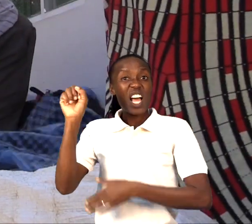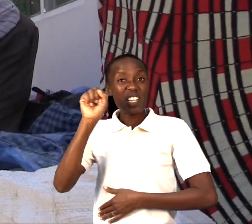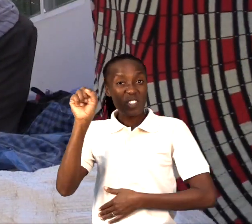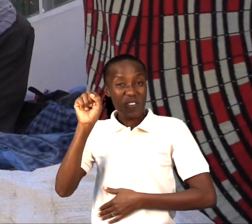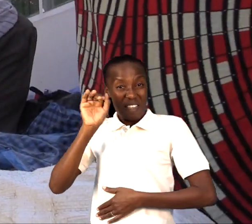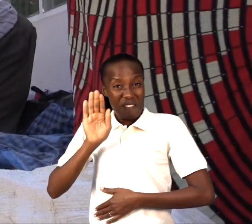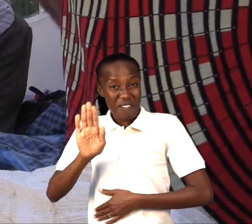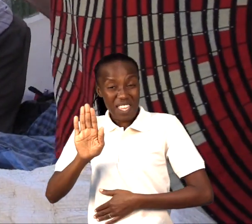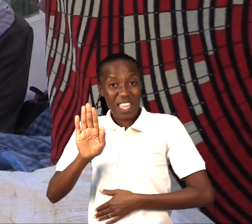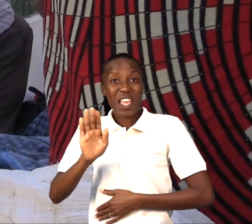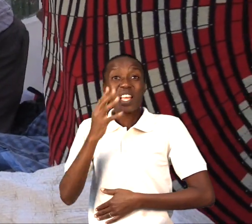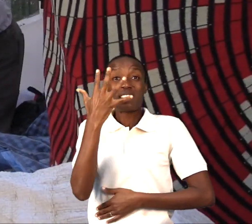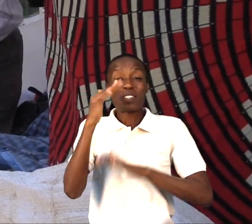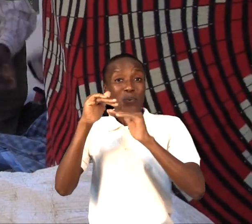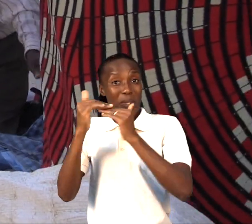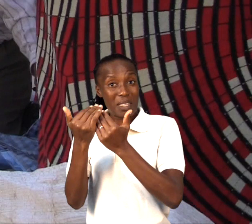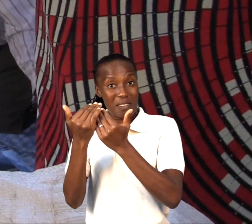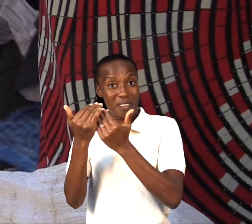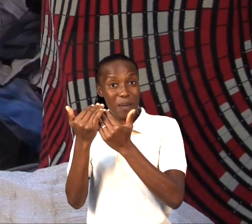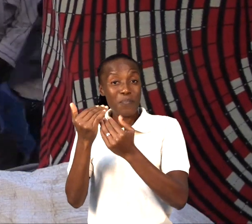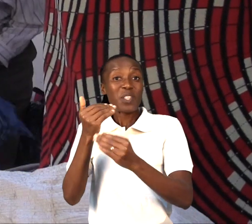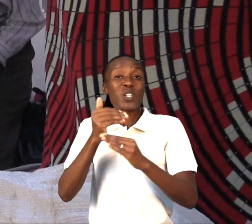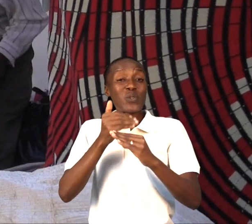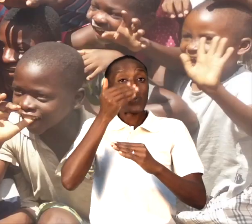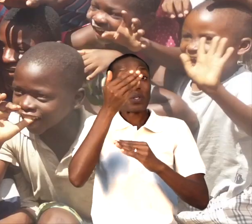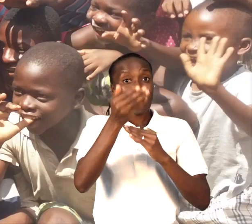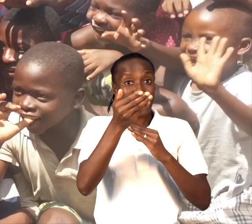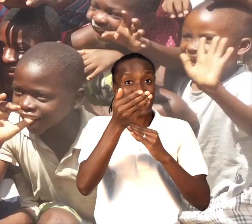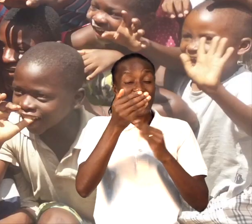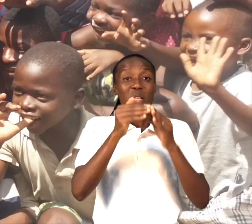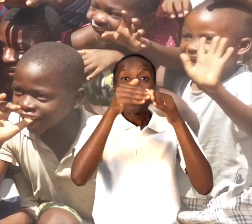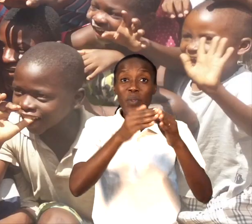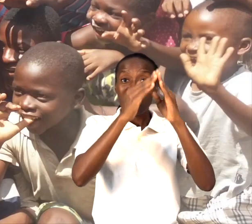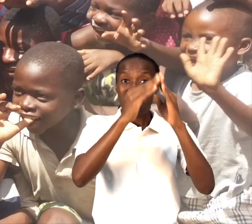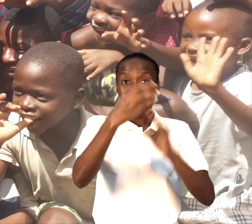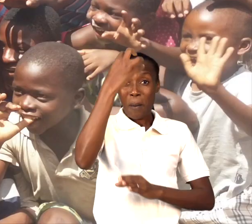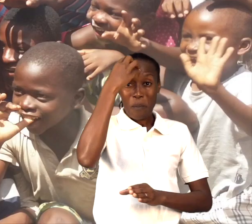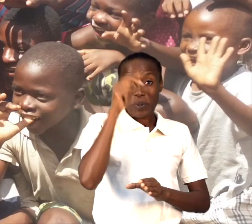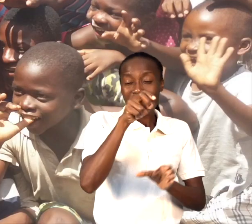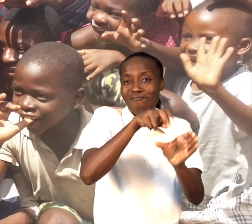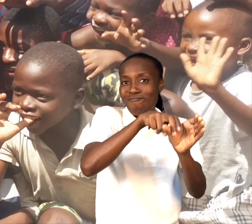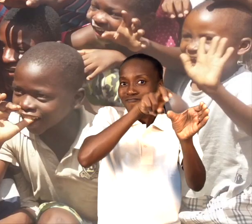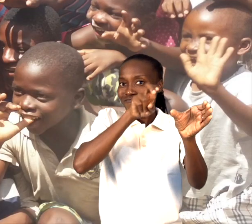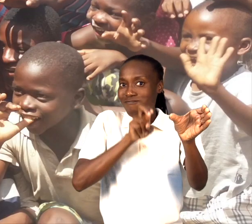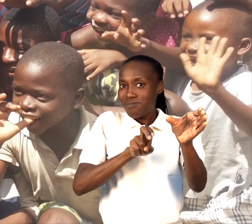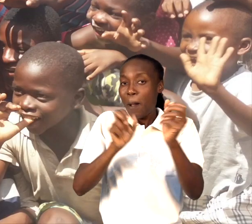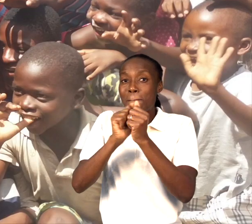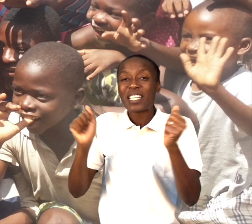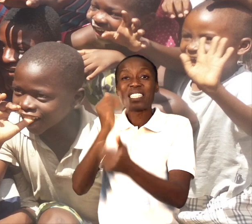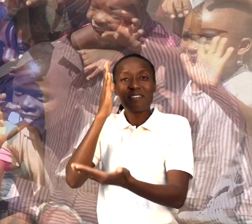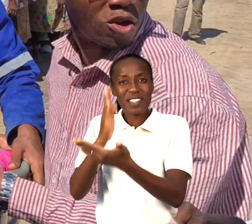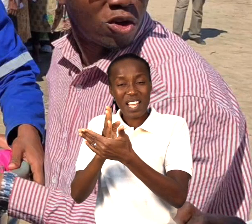Fui a Sofala 5 dias depois do navio ter deixado o porto de Maputo.